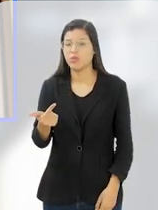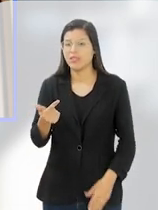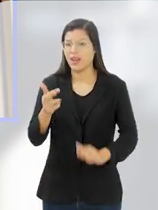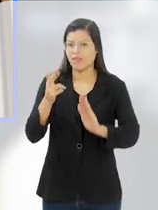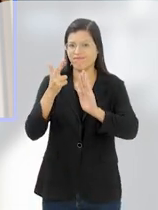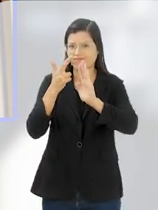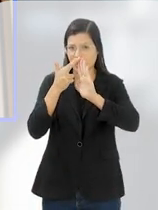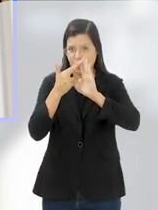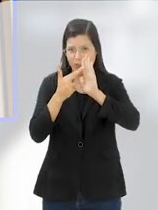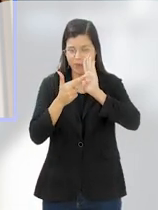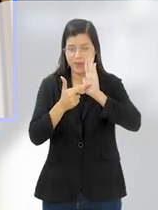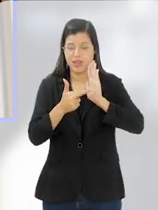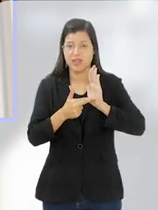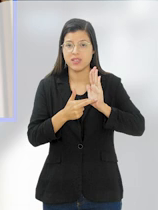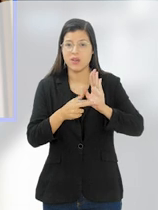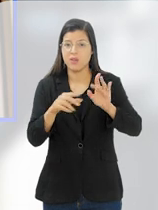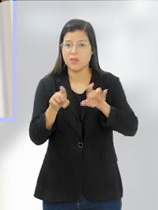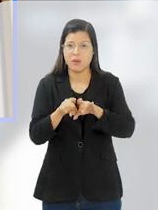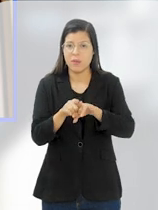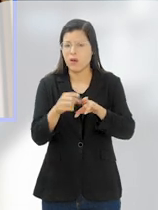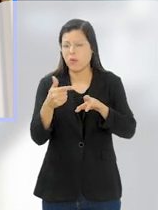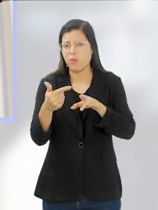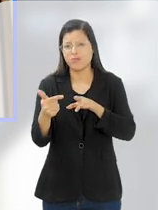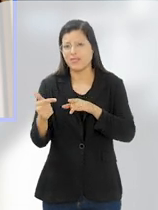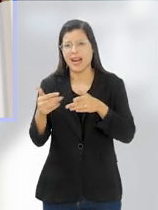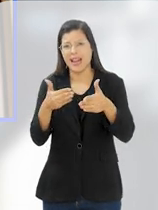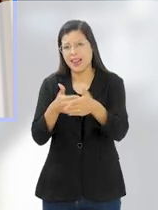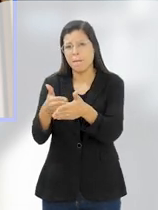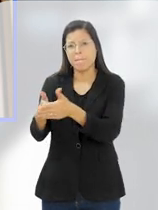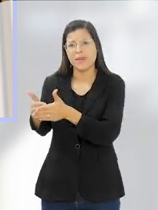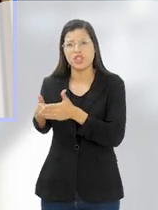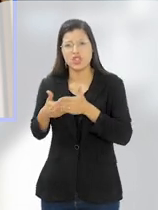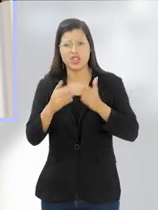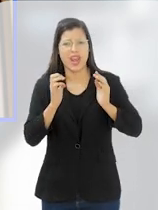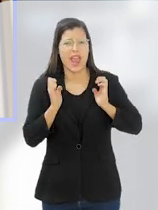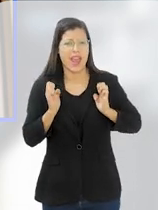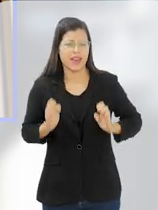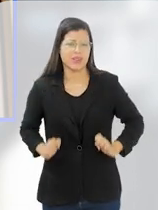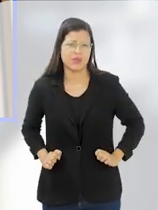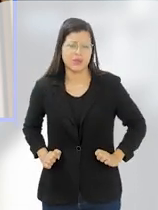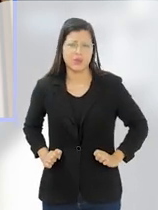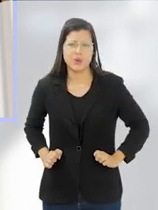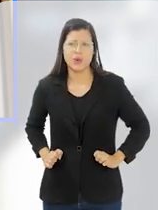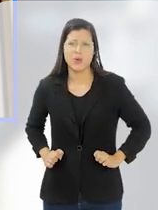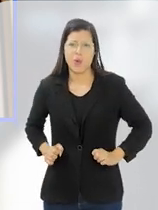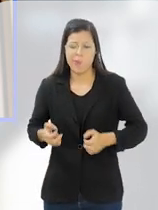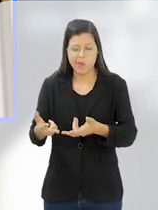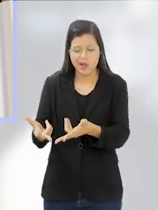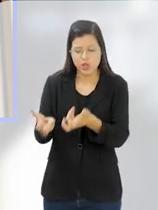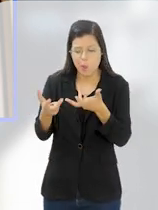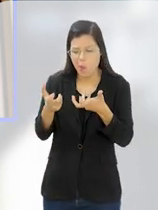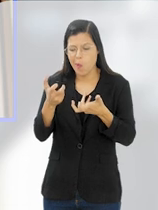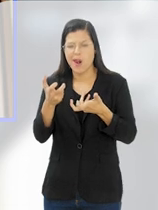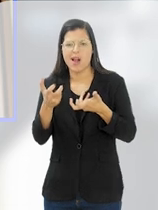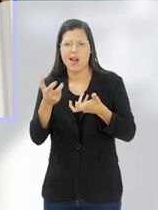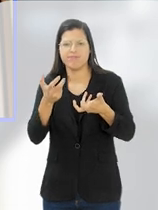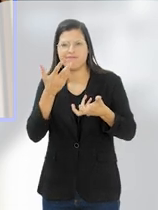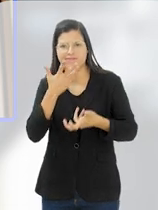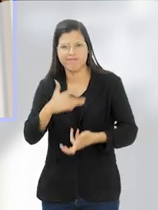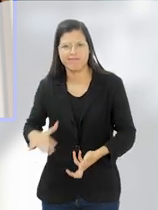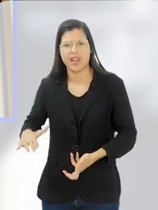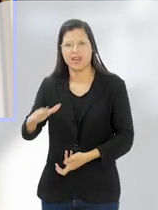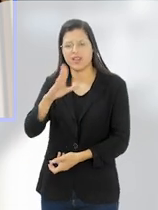nenhuma regulamentação, eles também não têm limites éticos para explorar crianças e adolescentes, né? Porque vira um